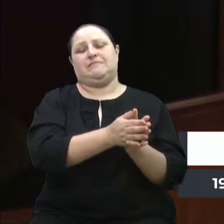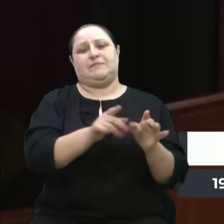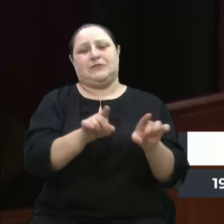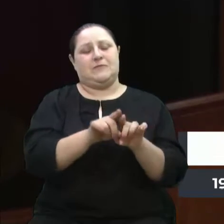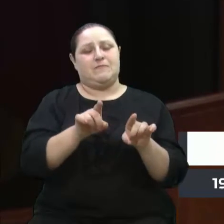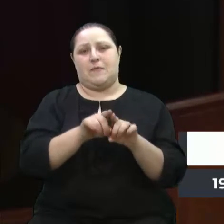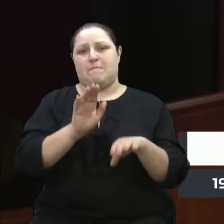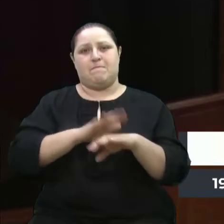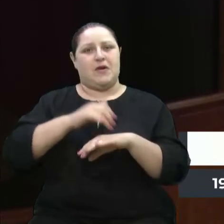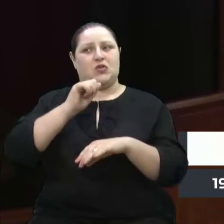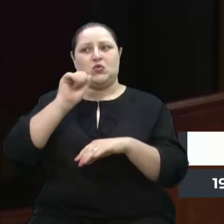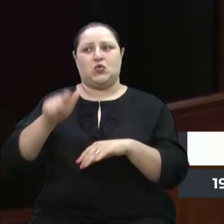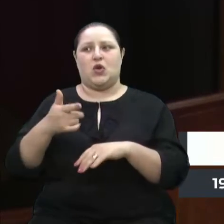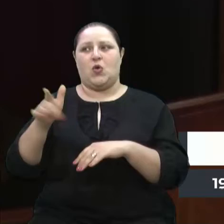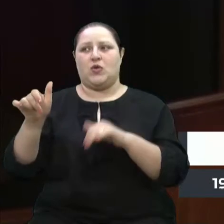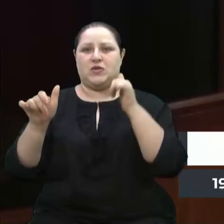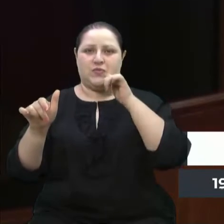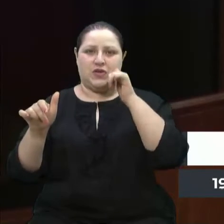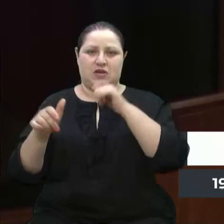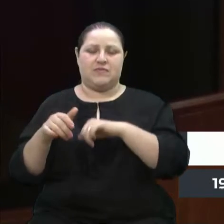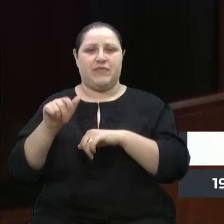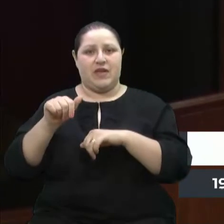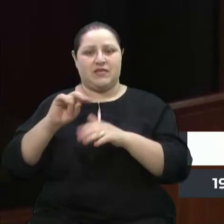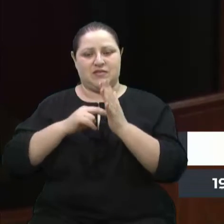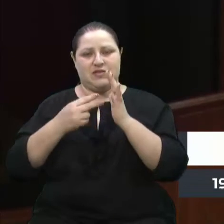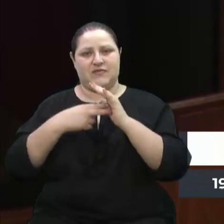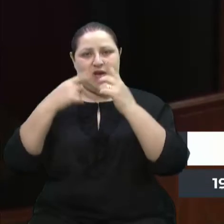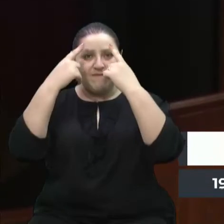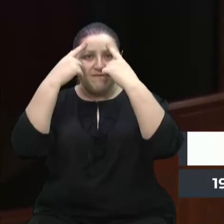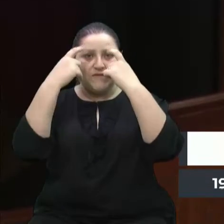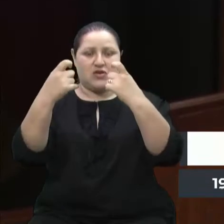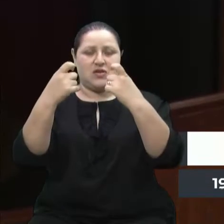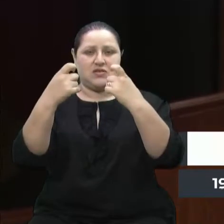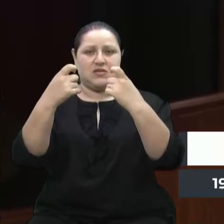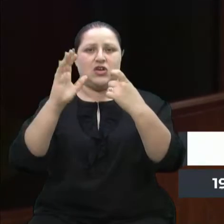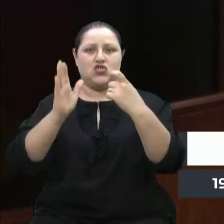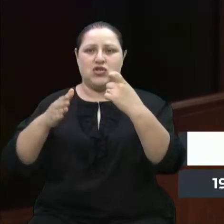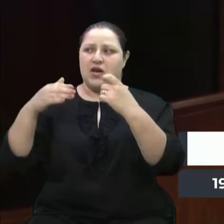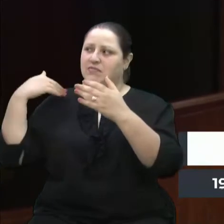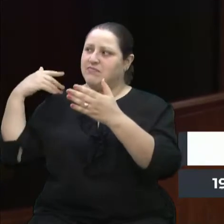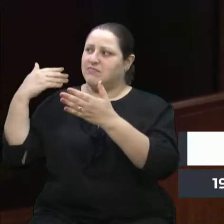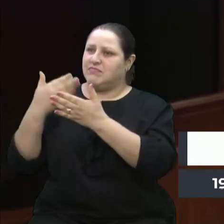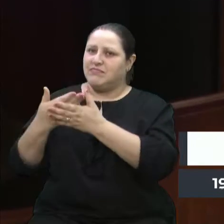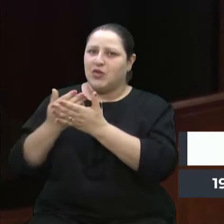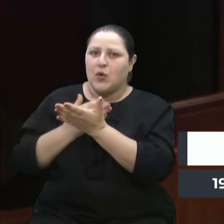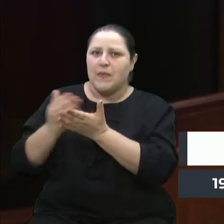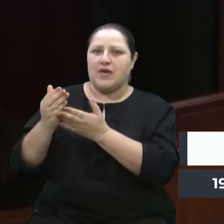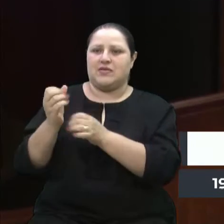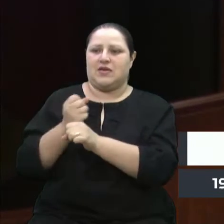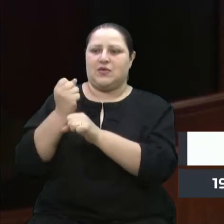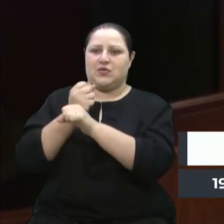É violência, da violência que nós estamos falando, e uma violência que foi trazida lá no início da construção do